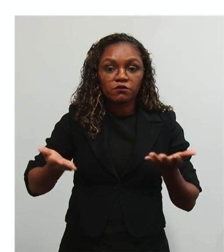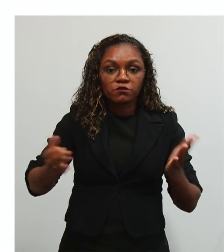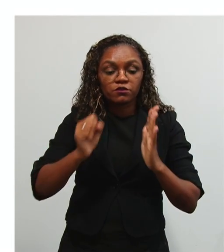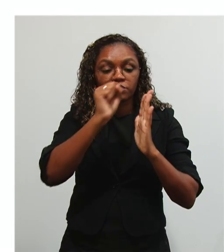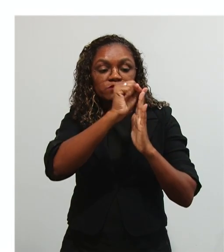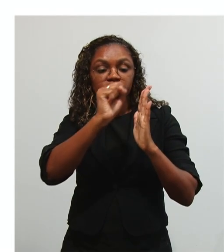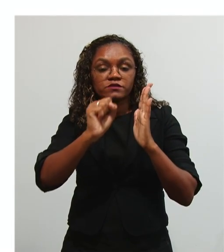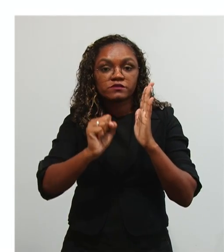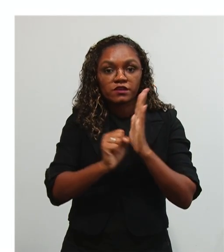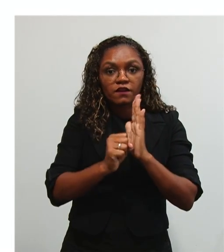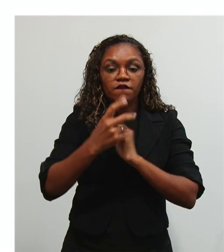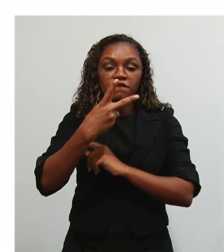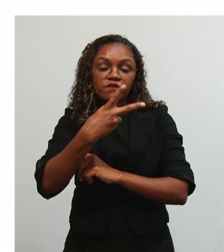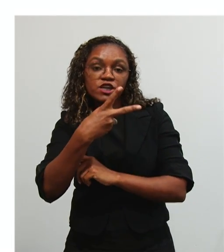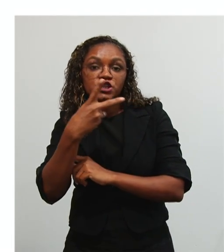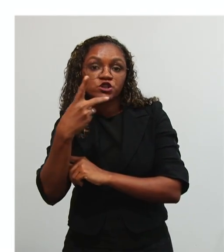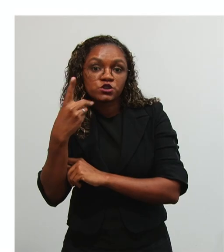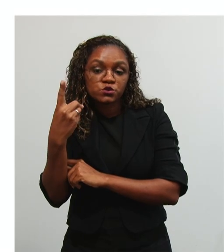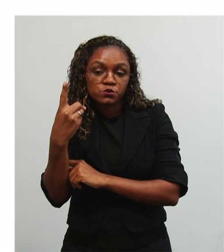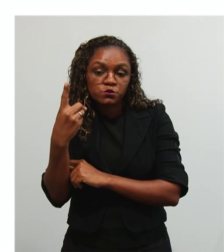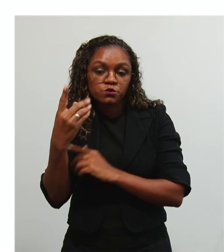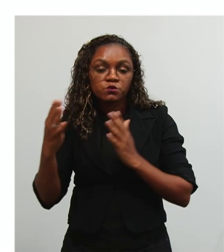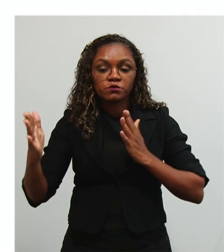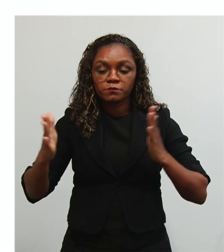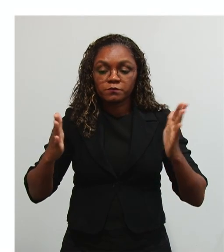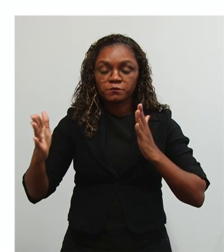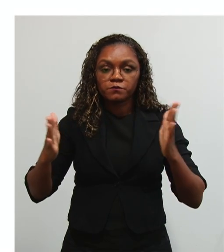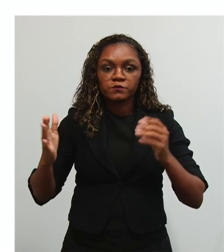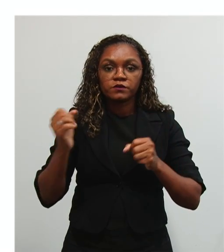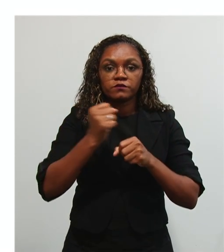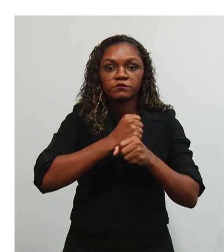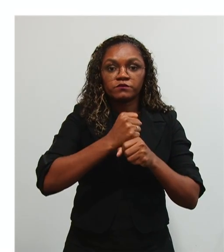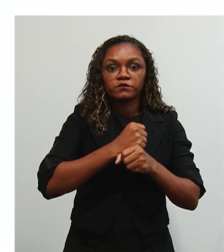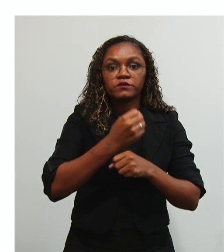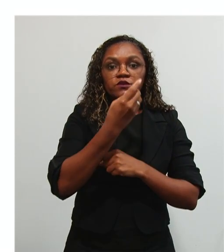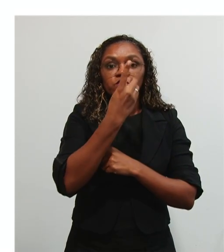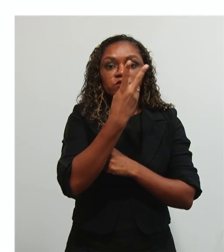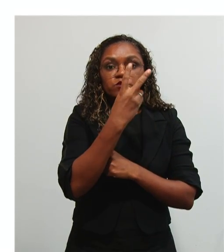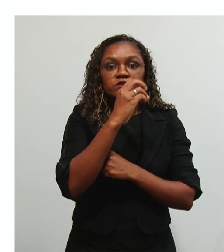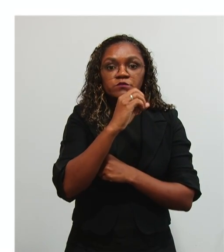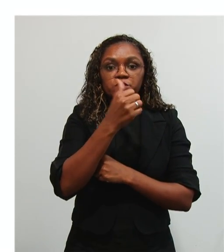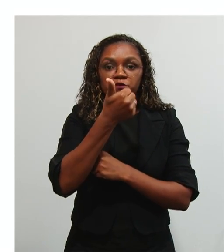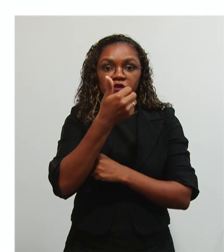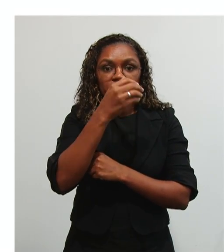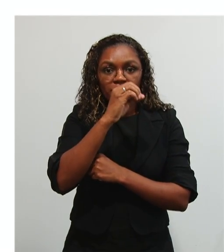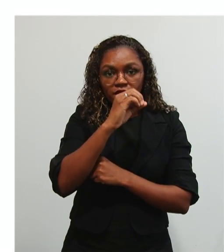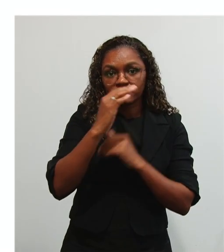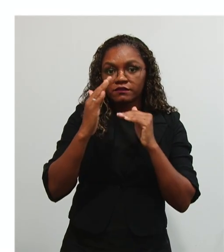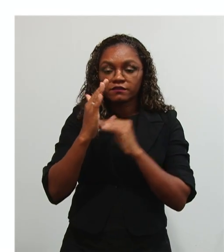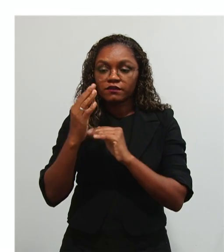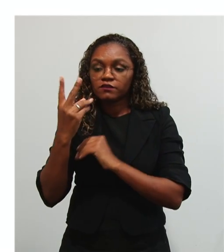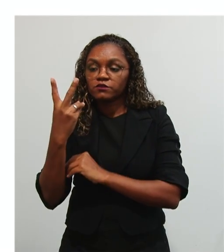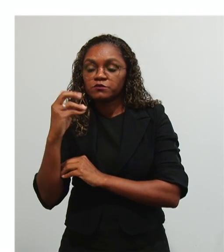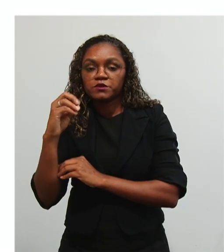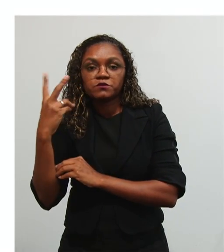Qual é a segunda década do século XXI? É de 2010 a 2020. Então, aqui a gente já